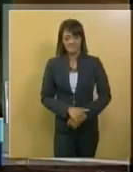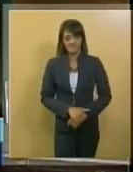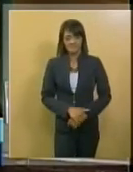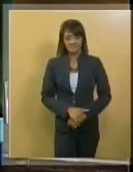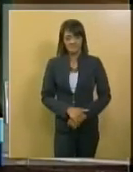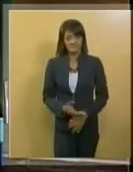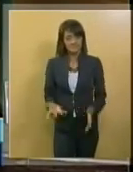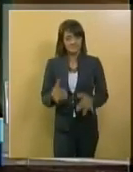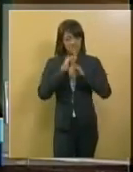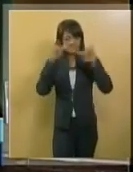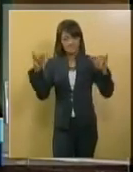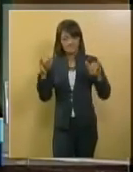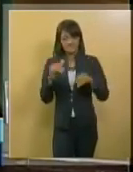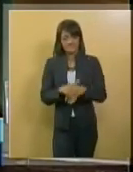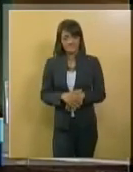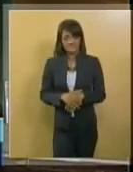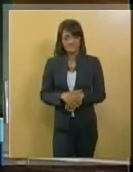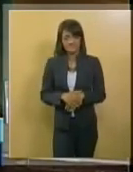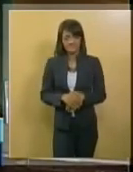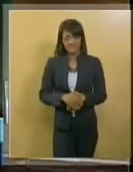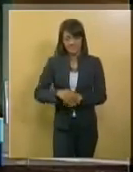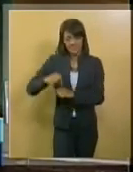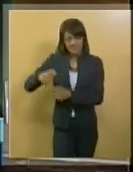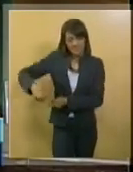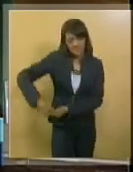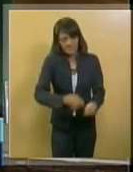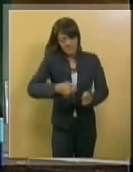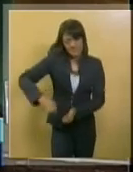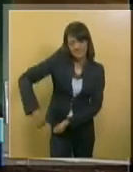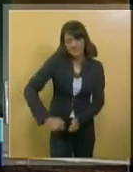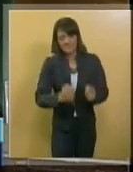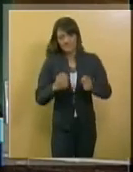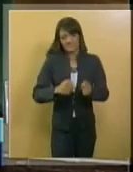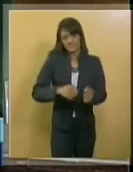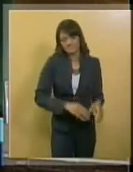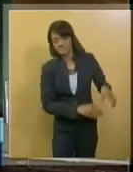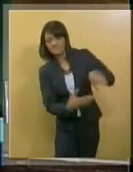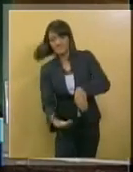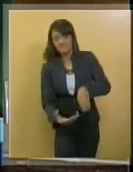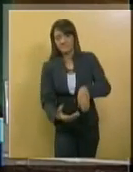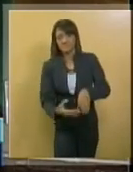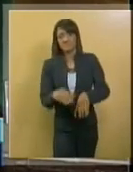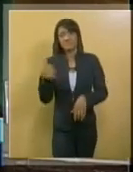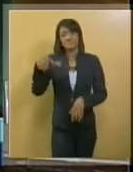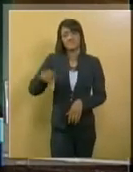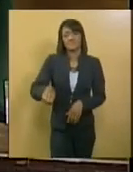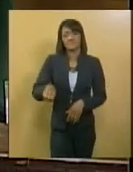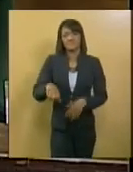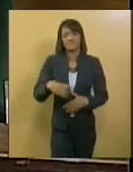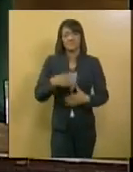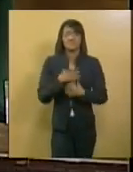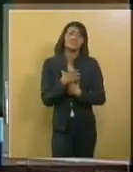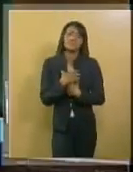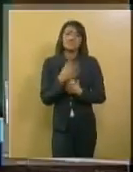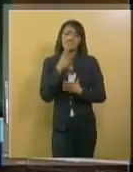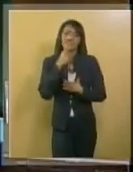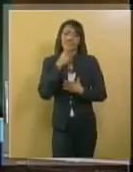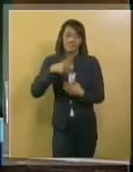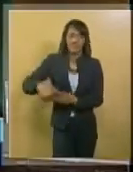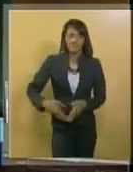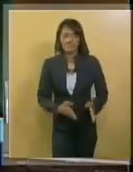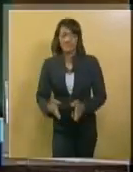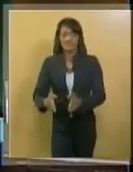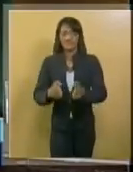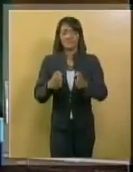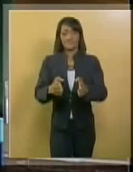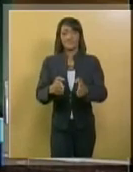Lhes digo, cavaram uma valeta rasa no leito do rio e enterraram 19 corpos. O chorume foi todo para dentro do rio. Então, a saúde de